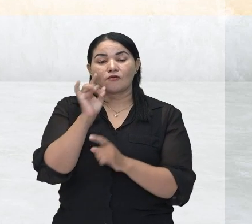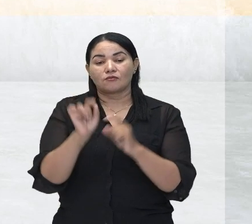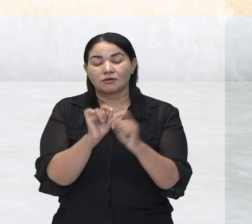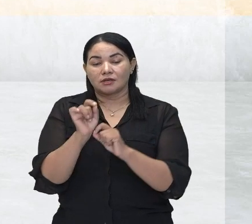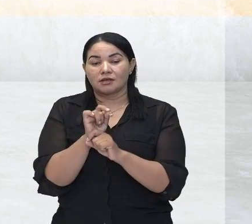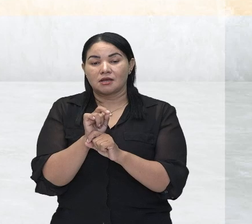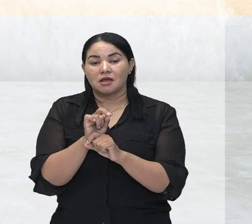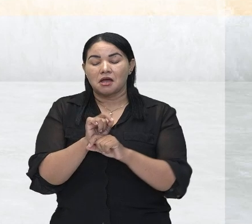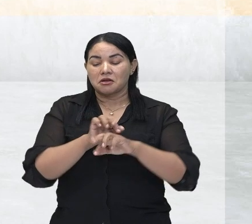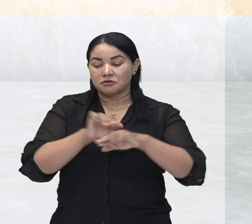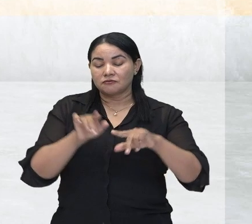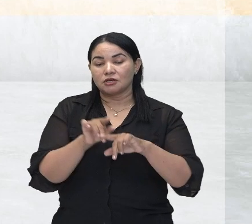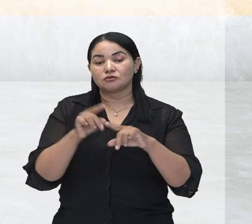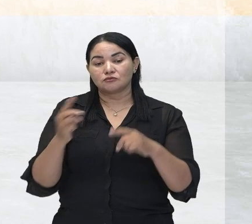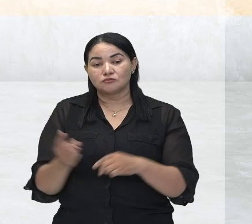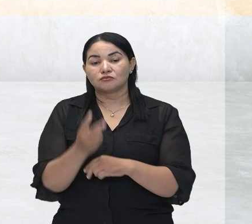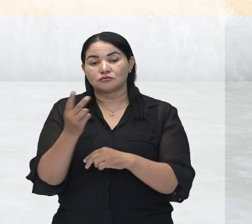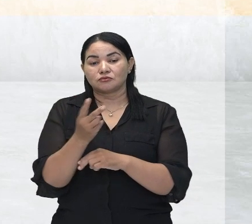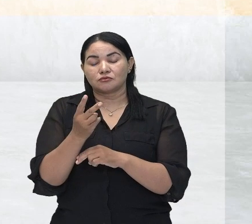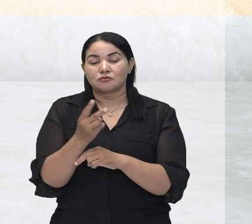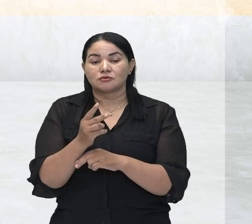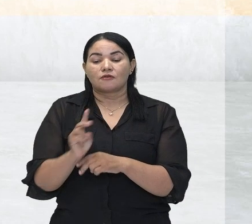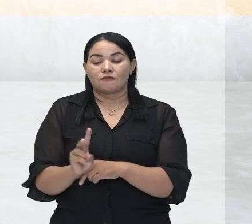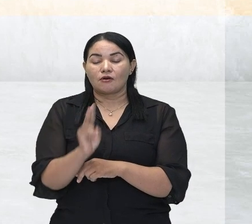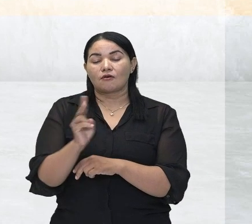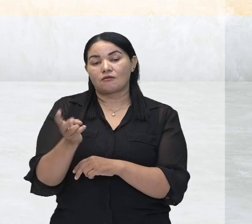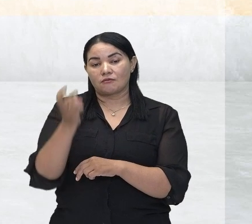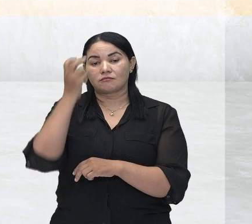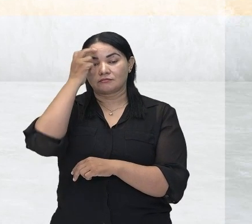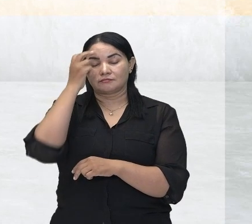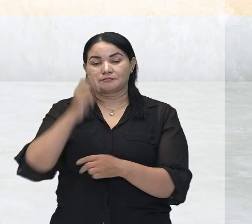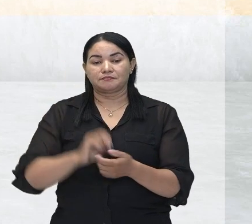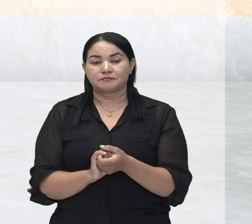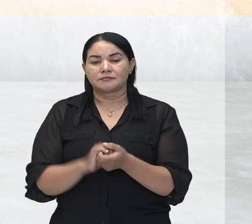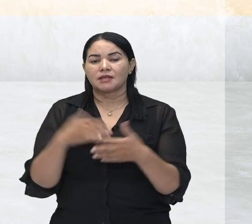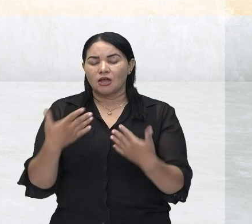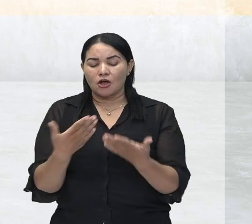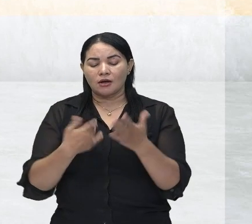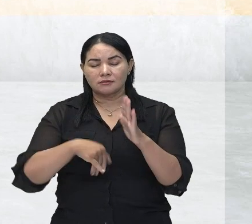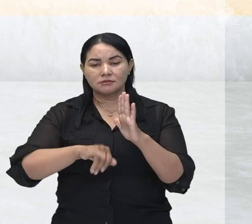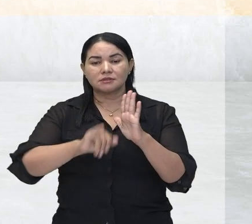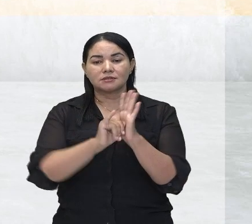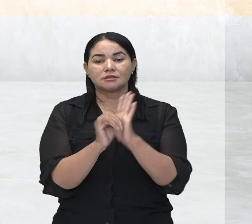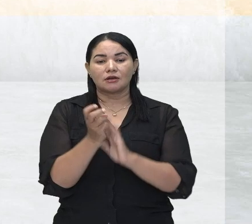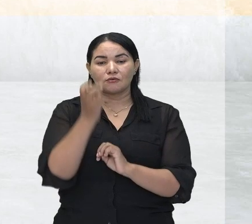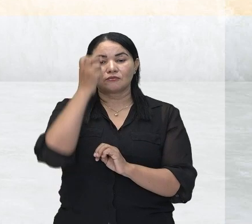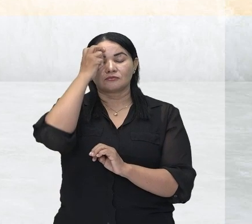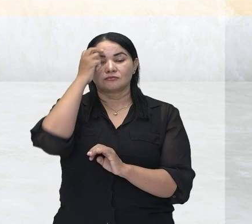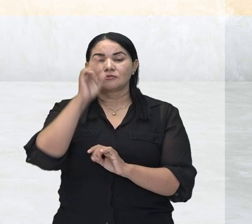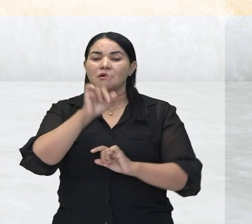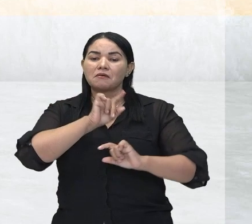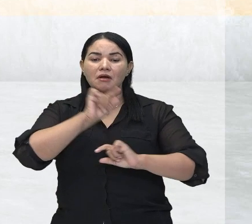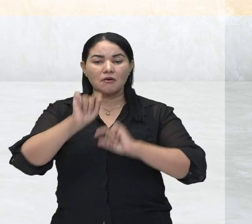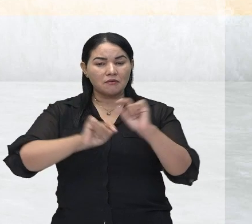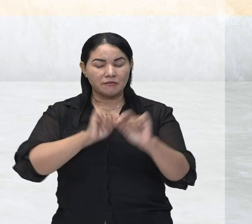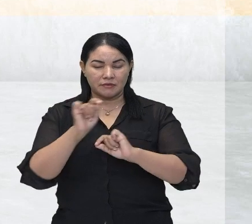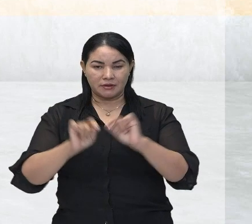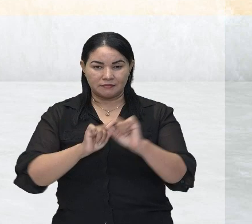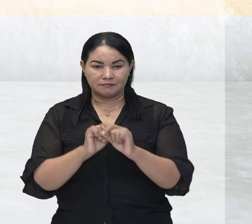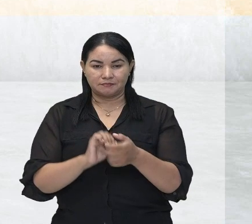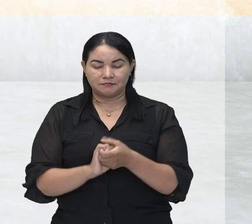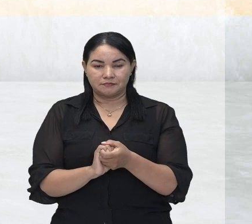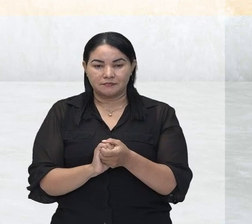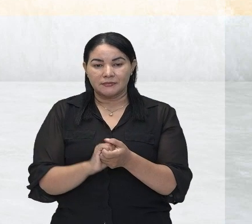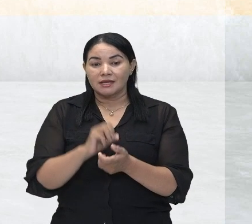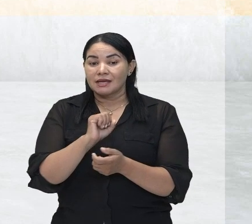aí. E a identidade cultural? O que é isso aí? Ó? Se eu tenho uma